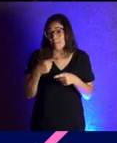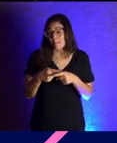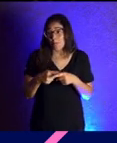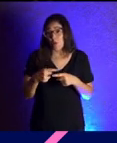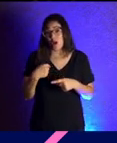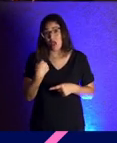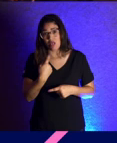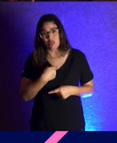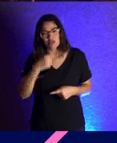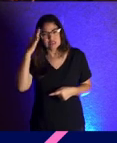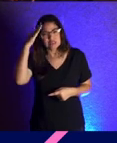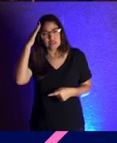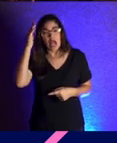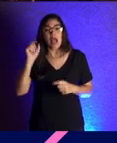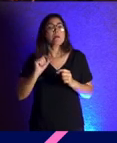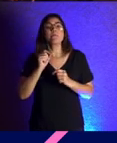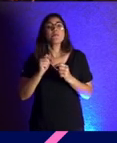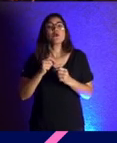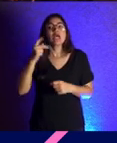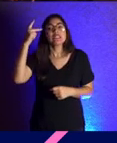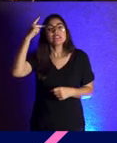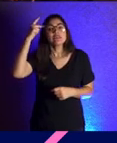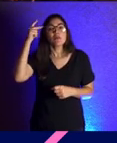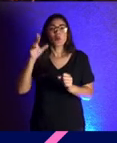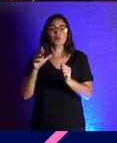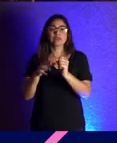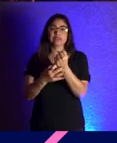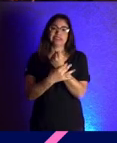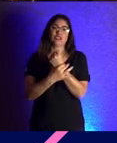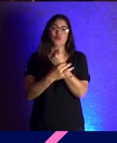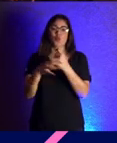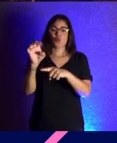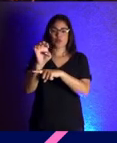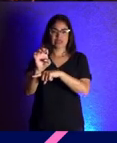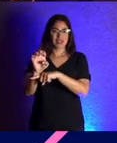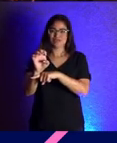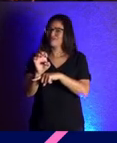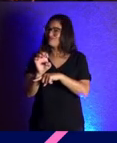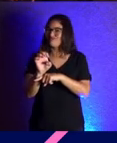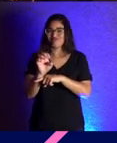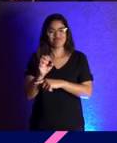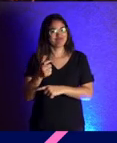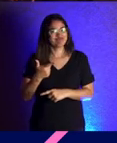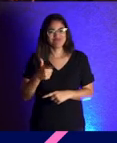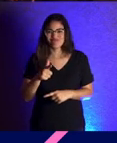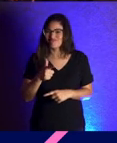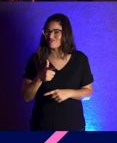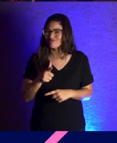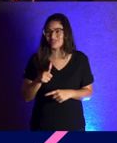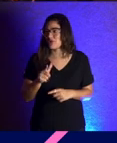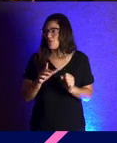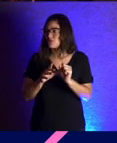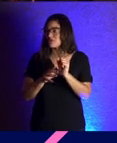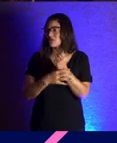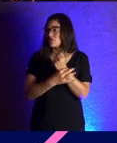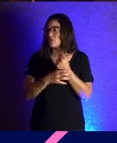né? A ideia da gente ver que São Paulo não pode ser bem, né? Impressionante. Obrigada pela